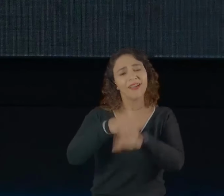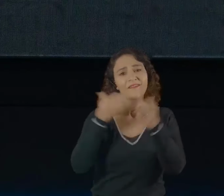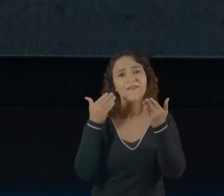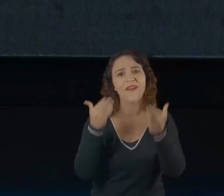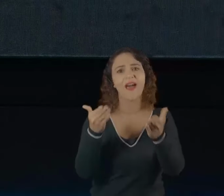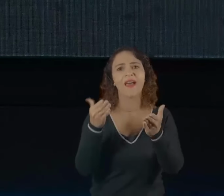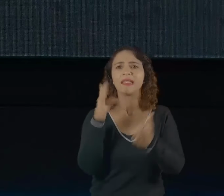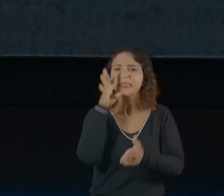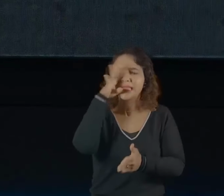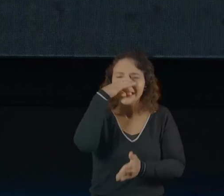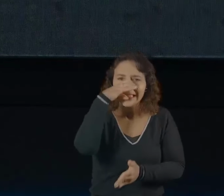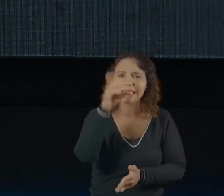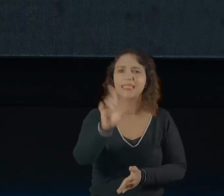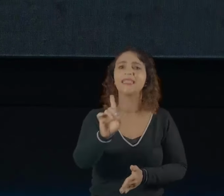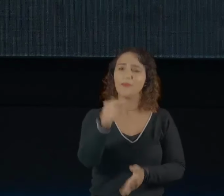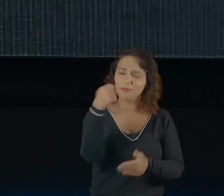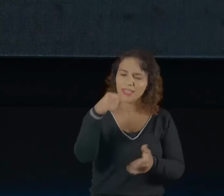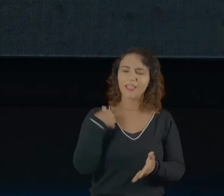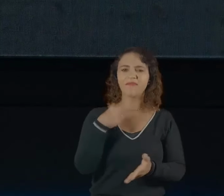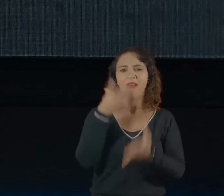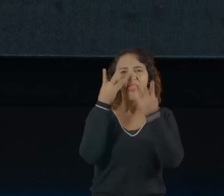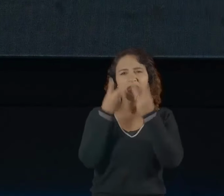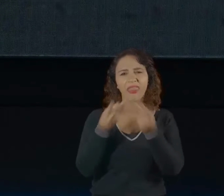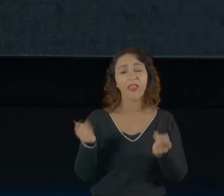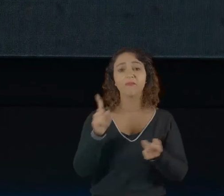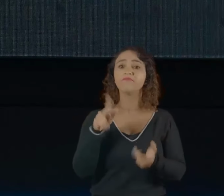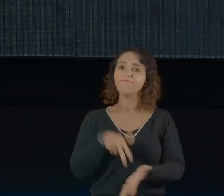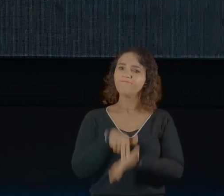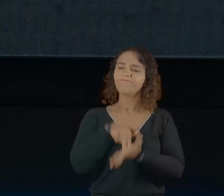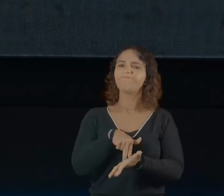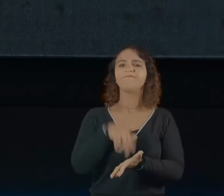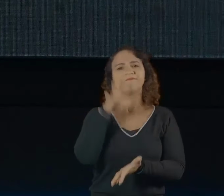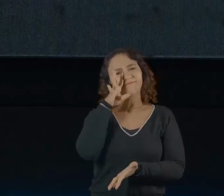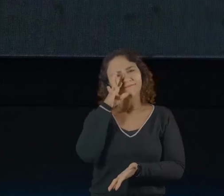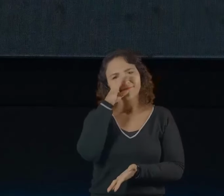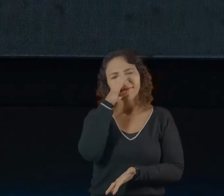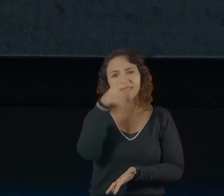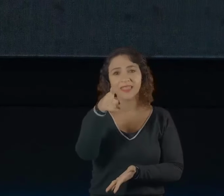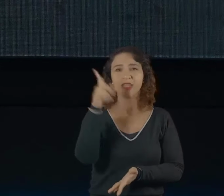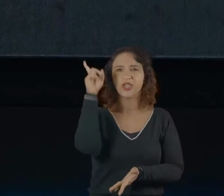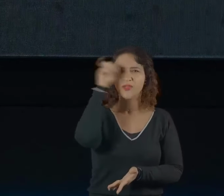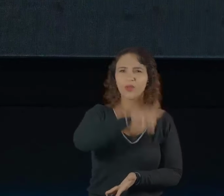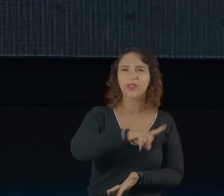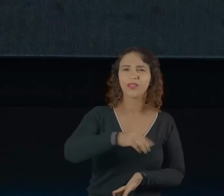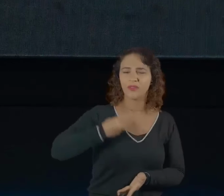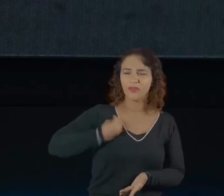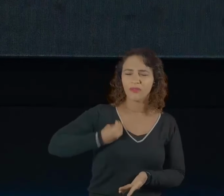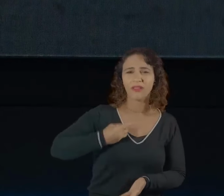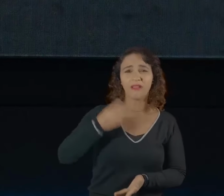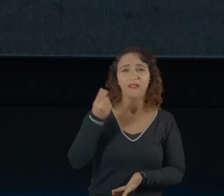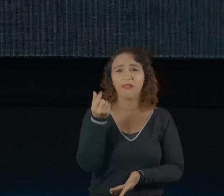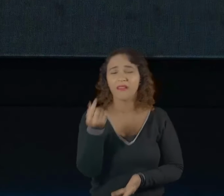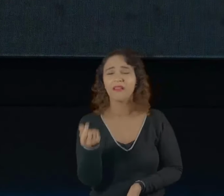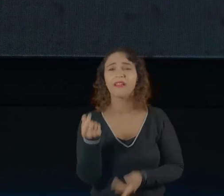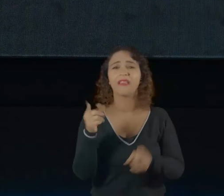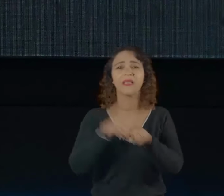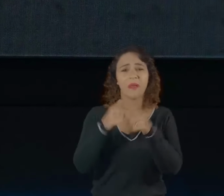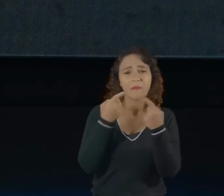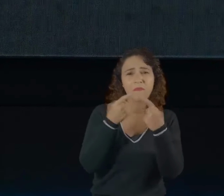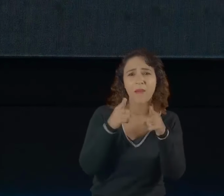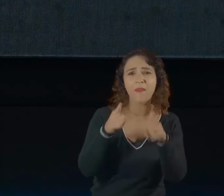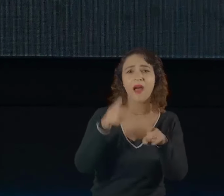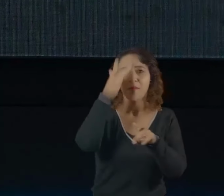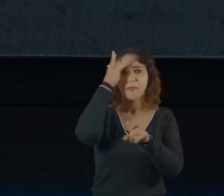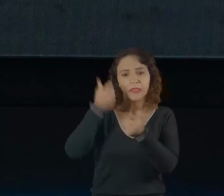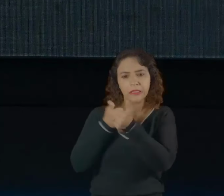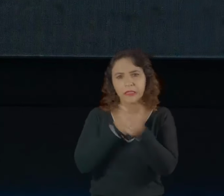fica perseverando. Se você está enfrentando lutas, lutas financeiras, lutas na alma, se você está sendo perseguido pela sua